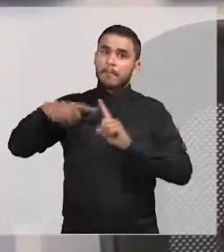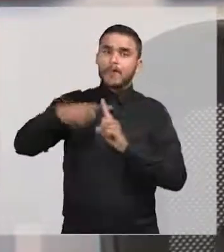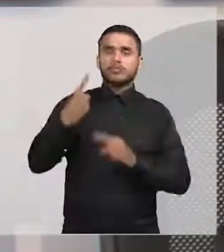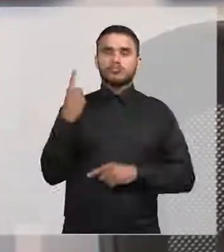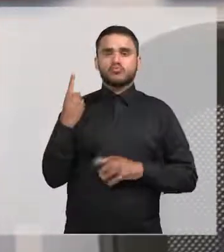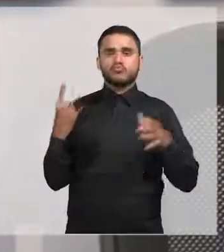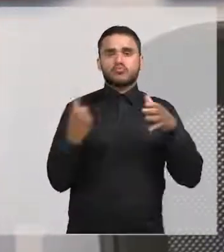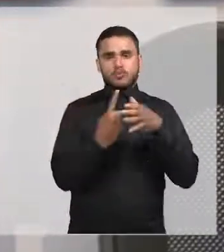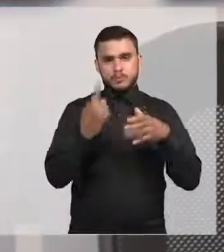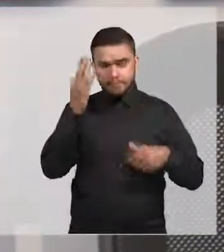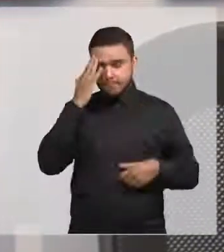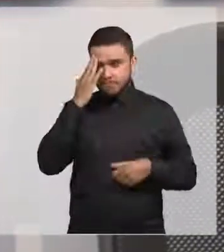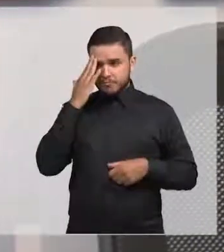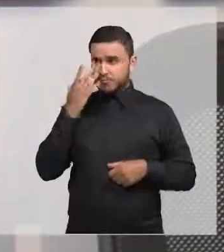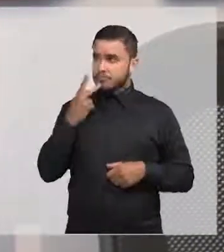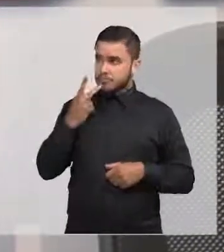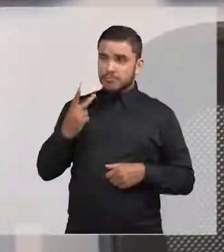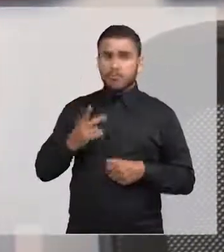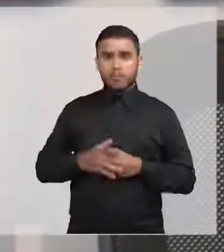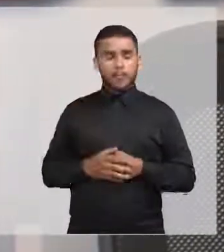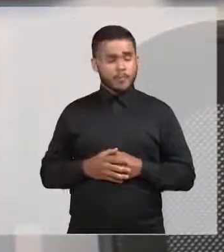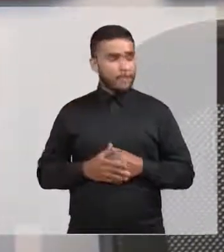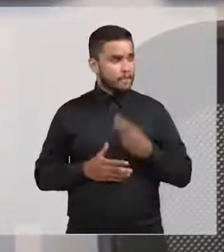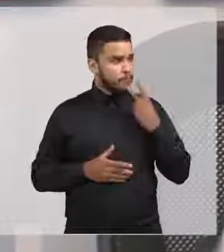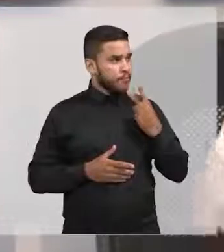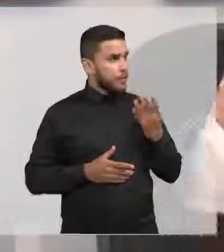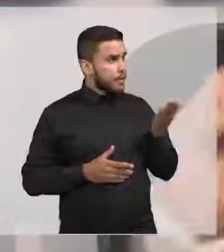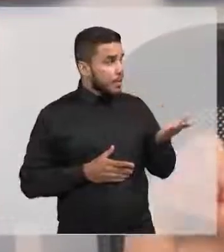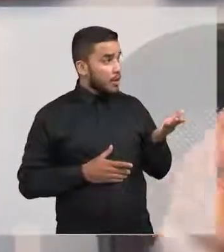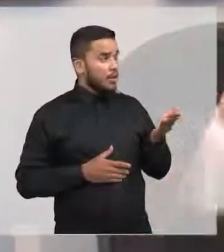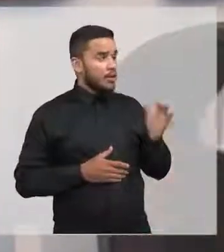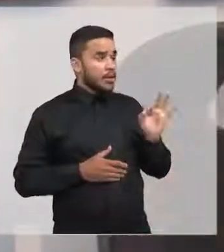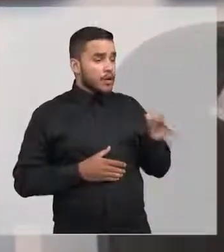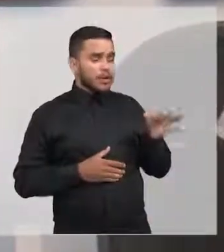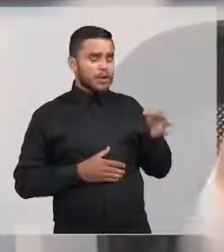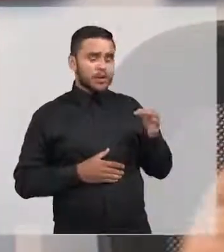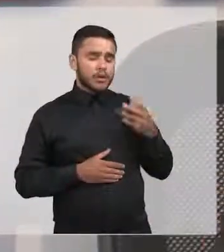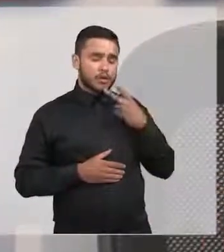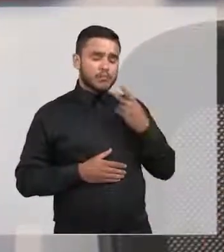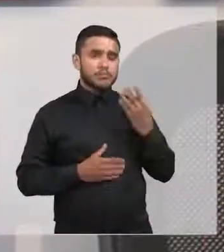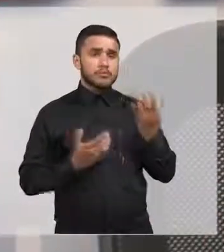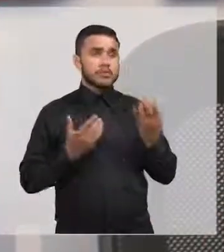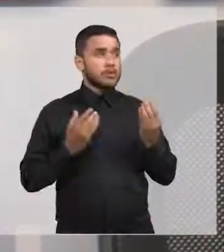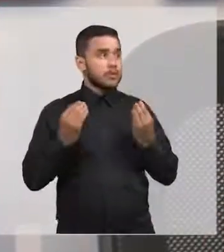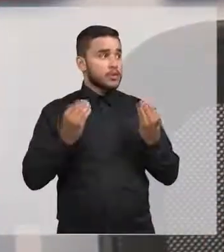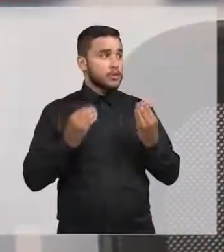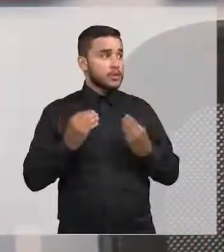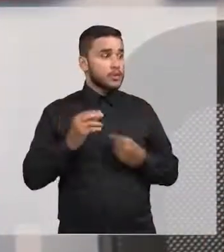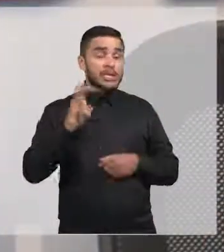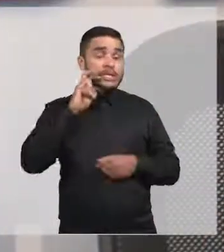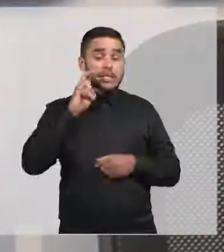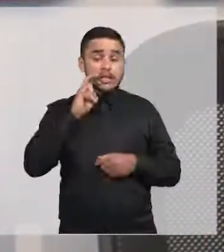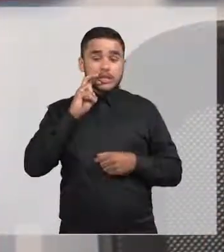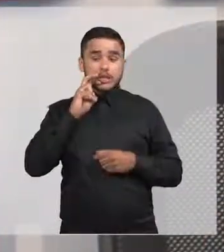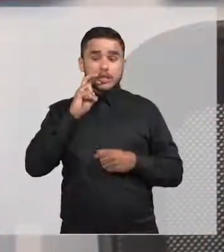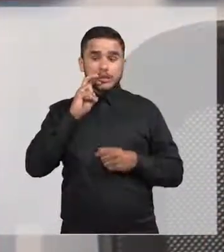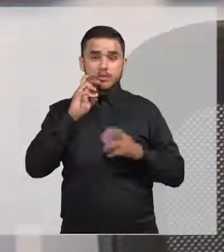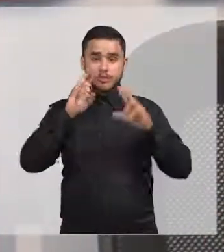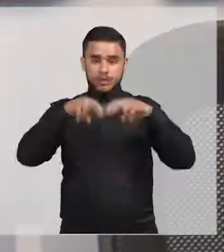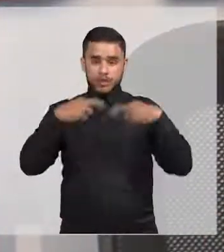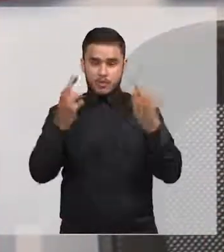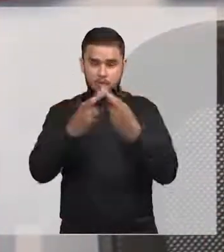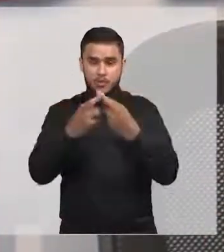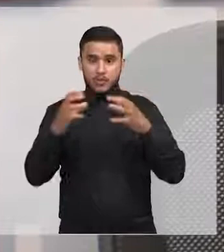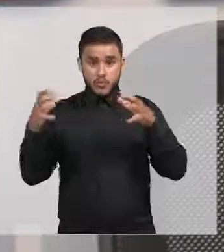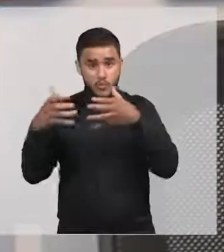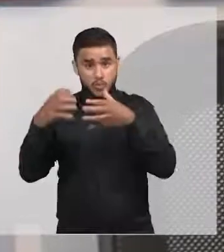Isso demonstra o quê? Demonstra que, fica bem claro, irá se ter um combate efetivo à